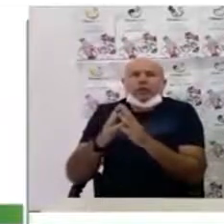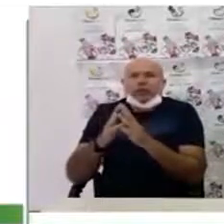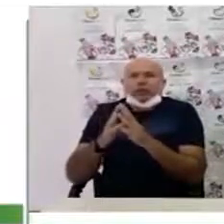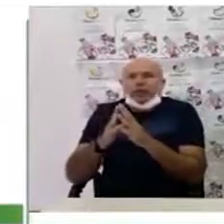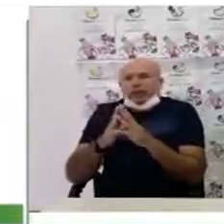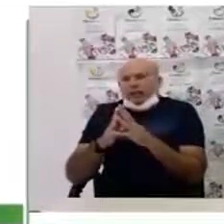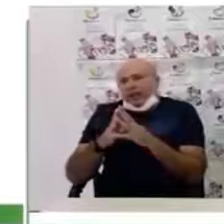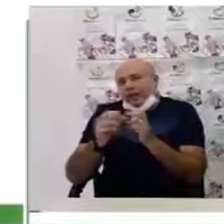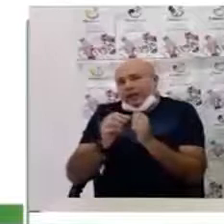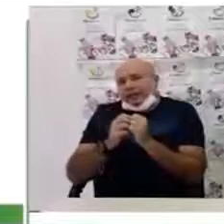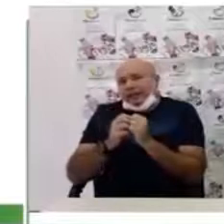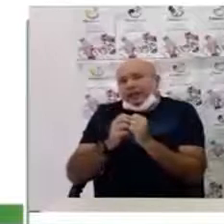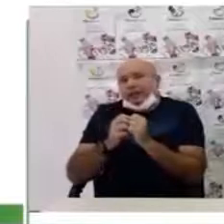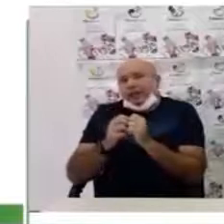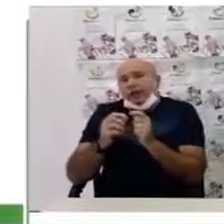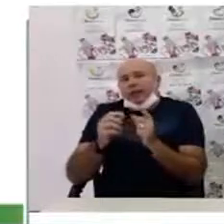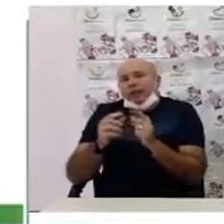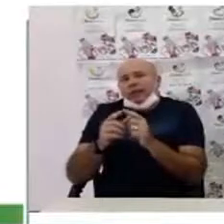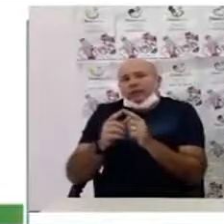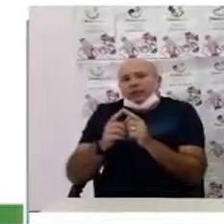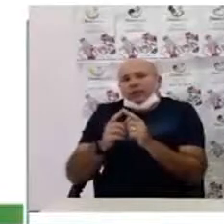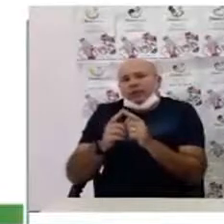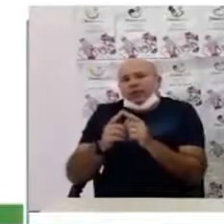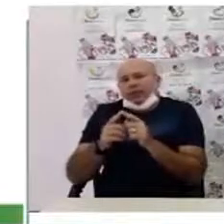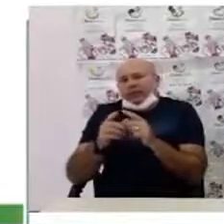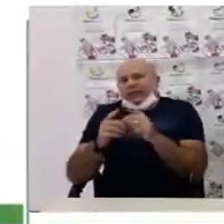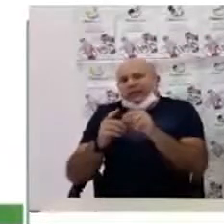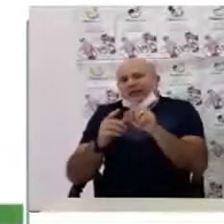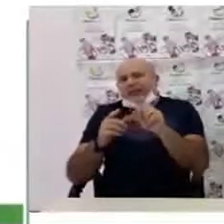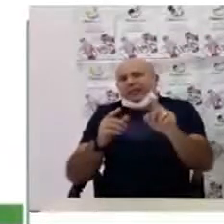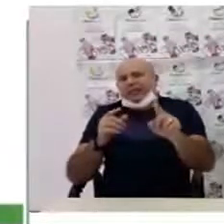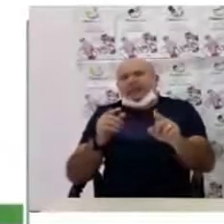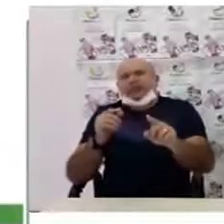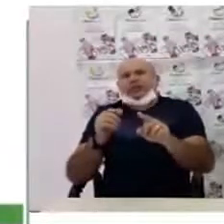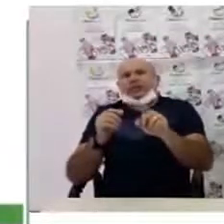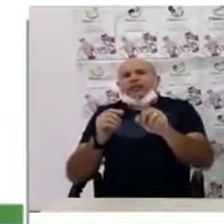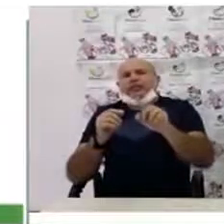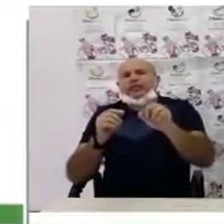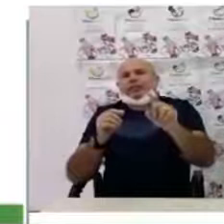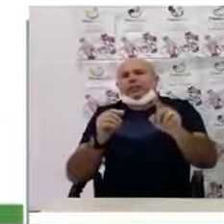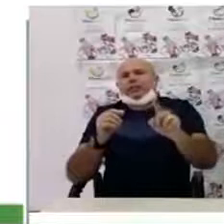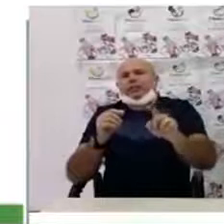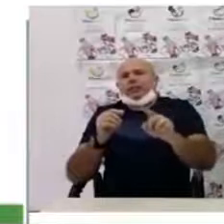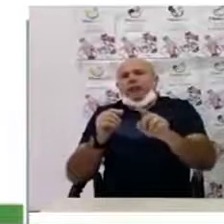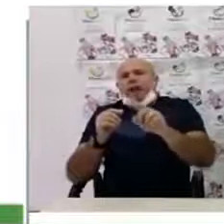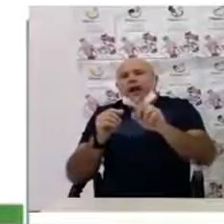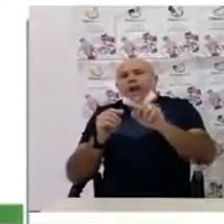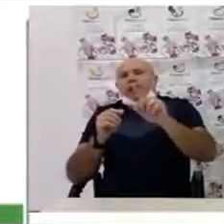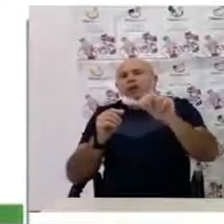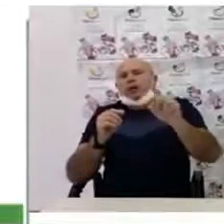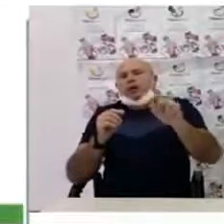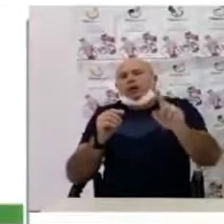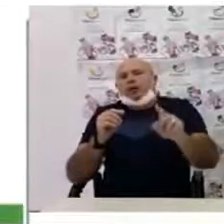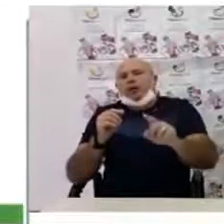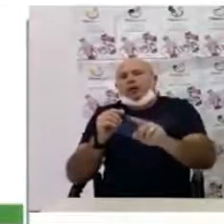teoria. Só que a nossa pergunta é a seguinte: como é que você justifica esses elétronzinhos negativos ao